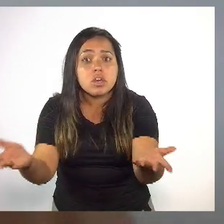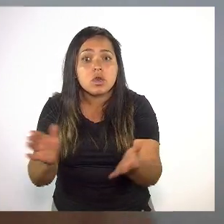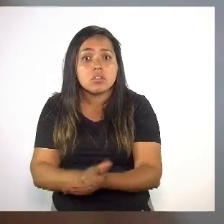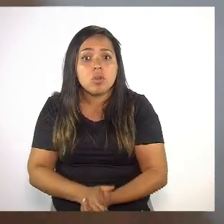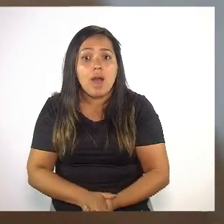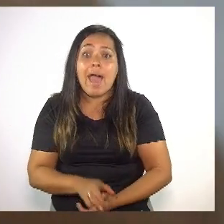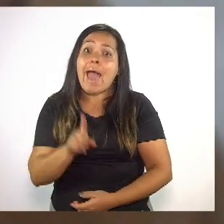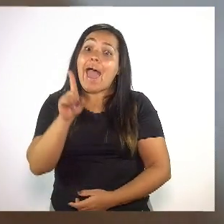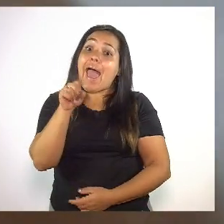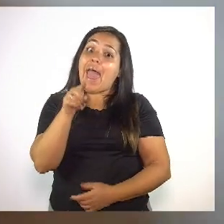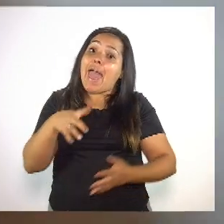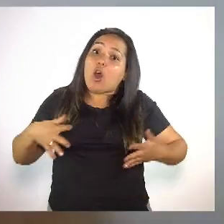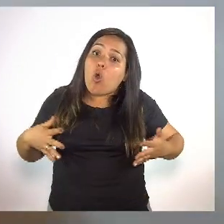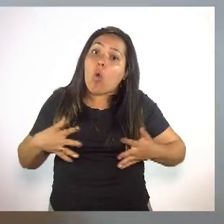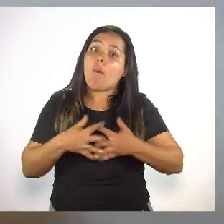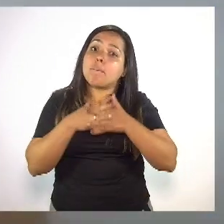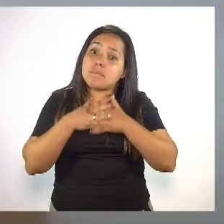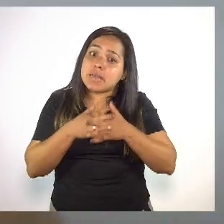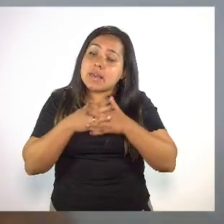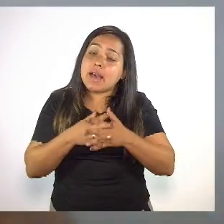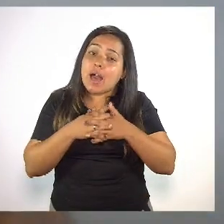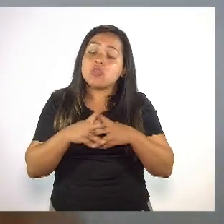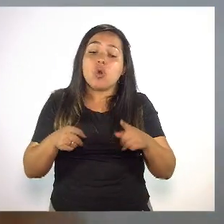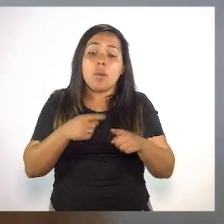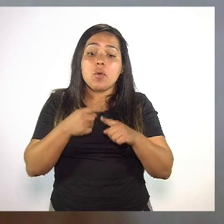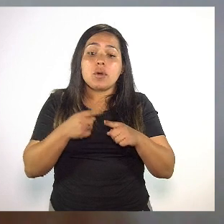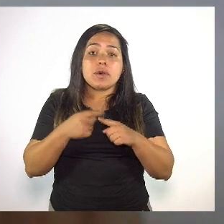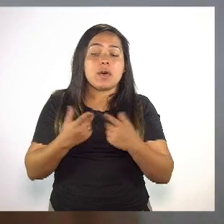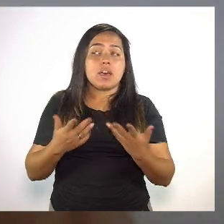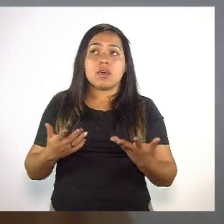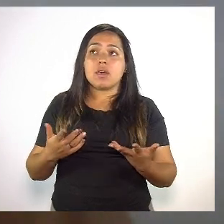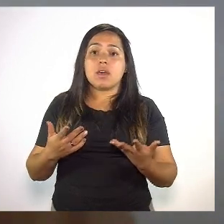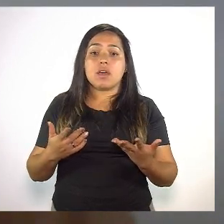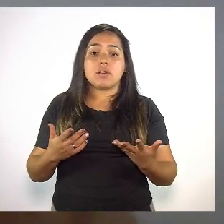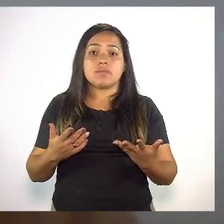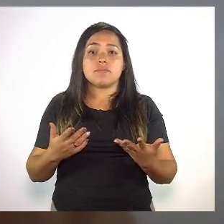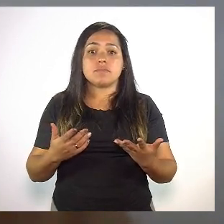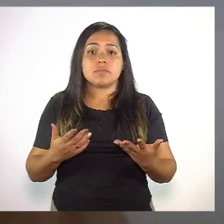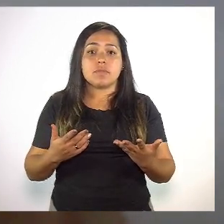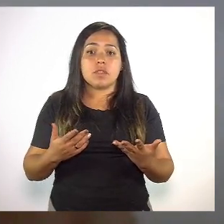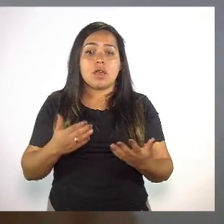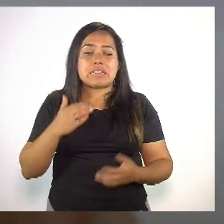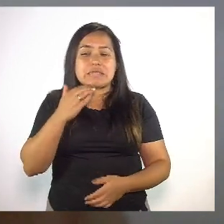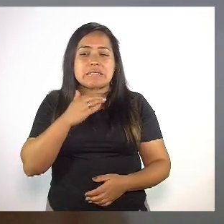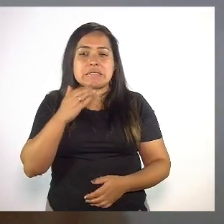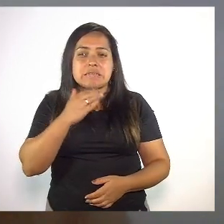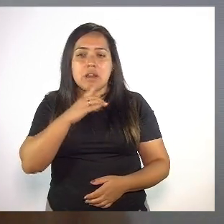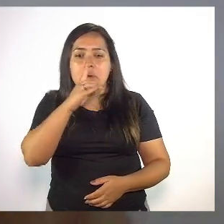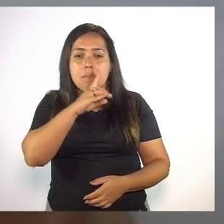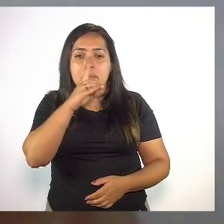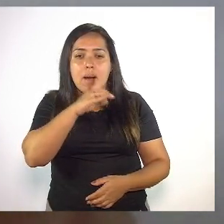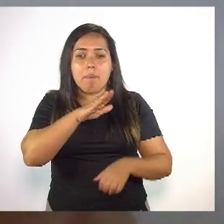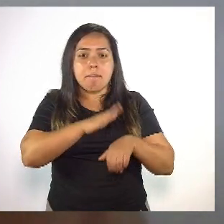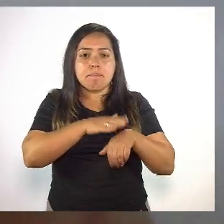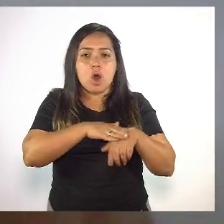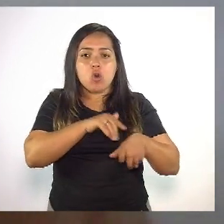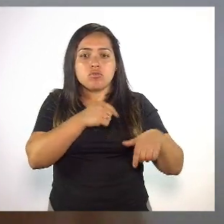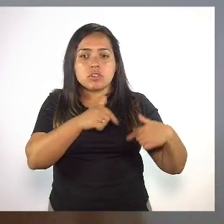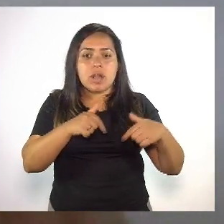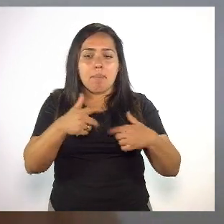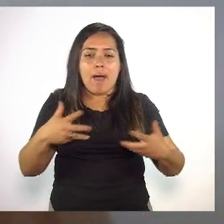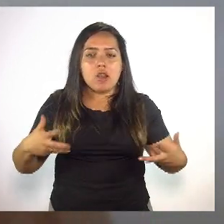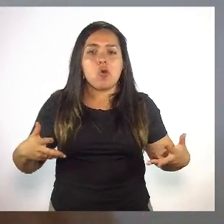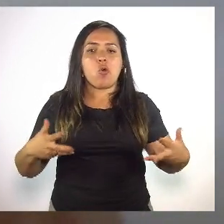que compromete, inclusive, digamos, a formação de uma mão de obra qualificada para o